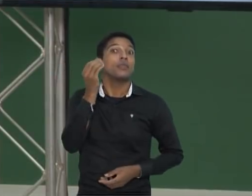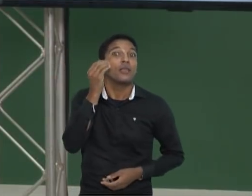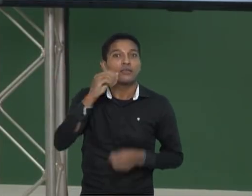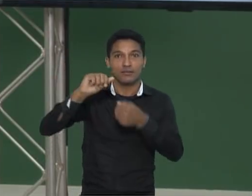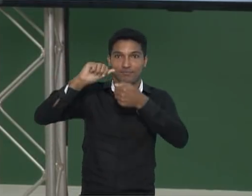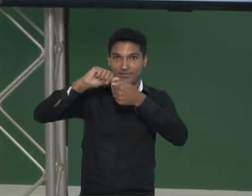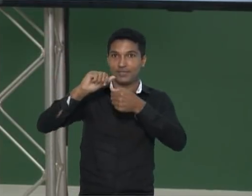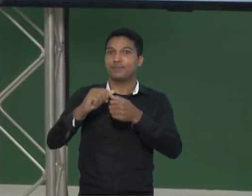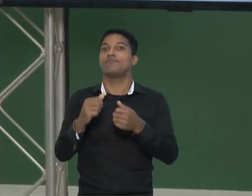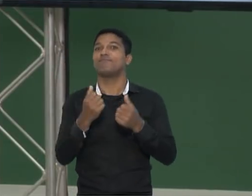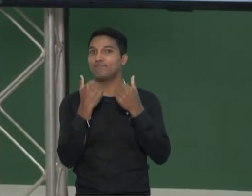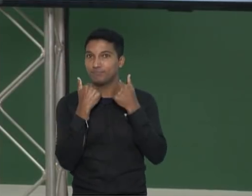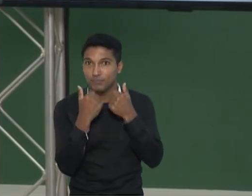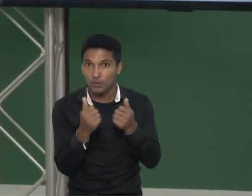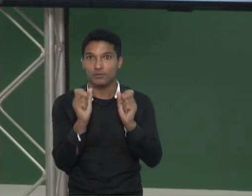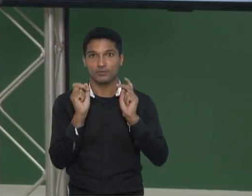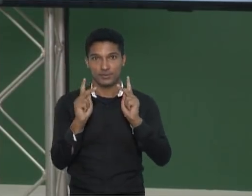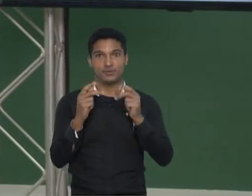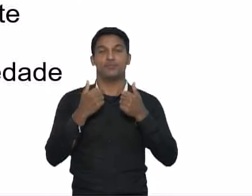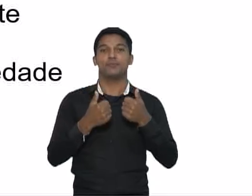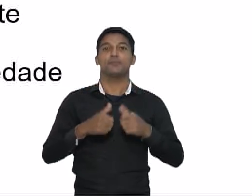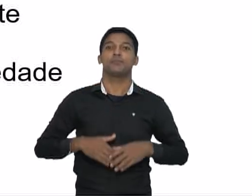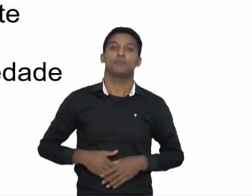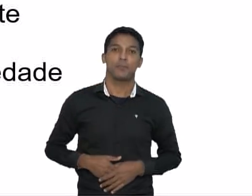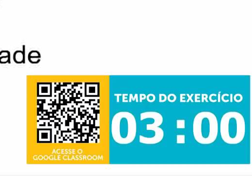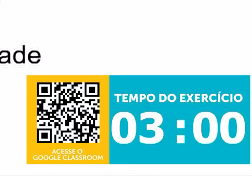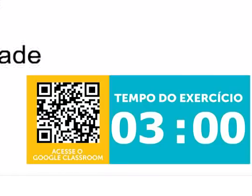tentar ajudá-los, tá bom? Vamos lá.